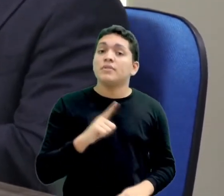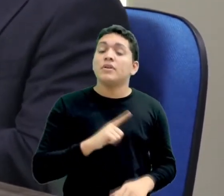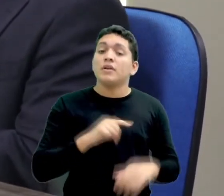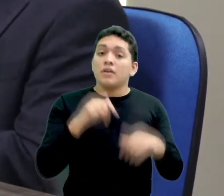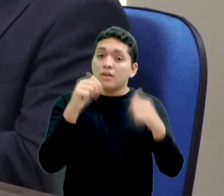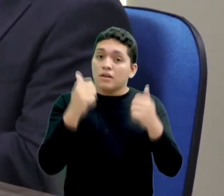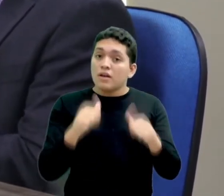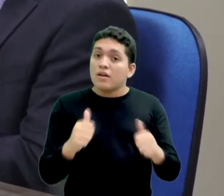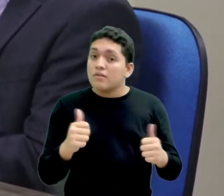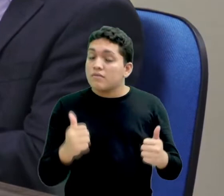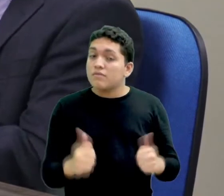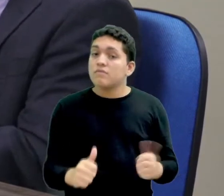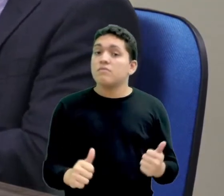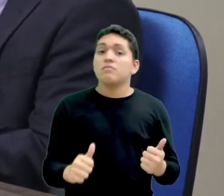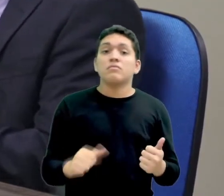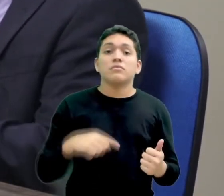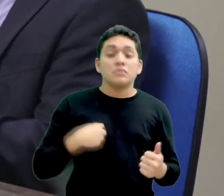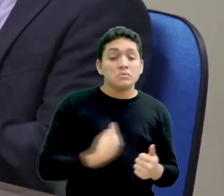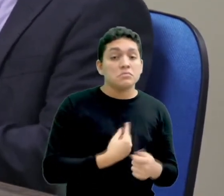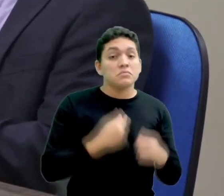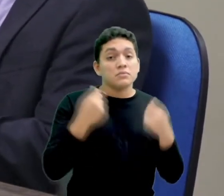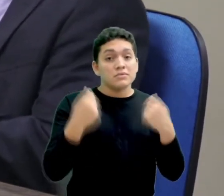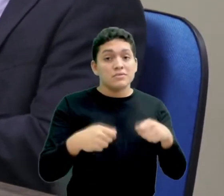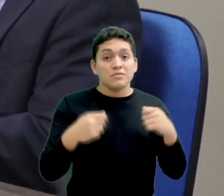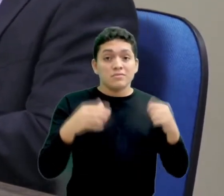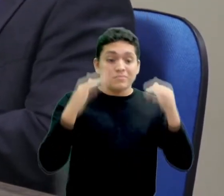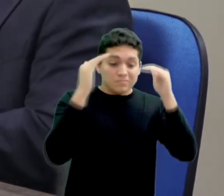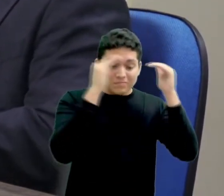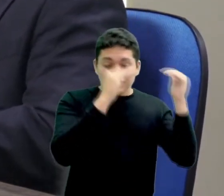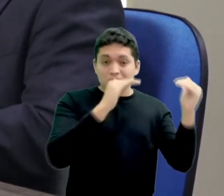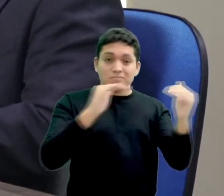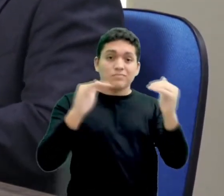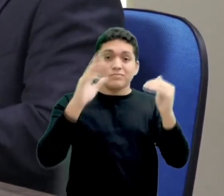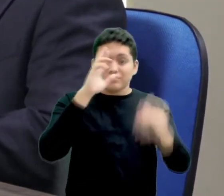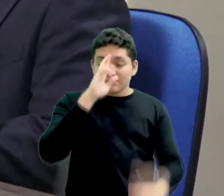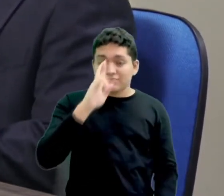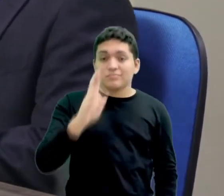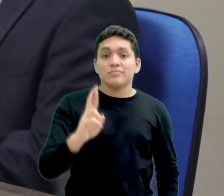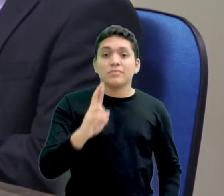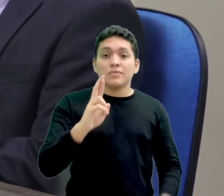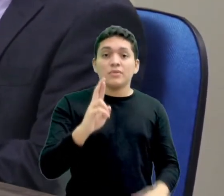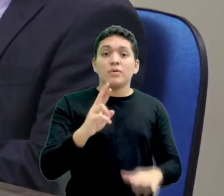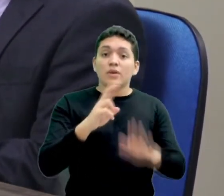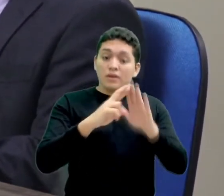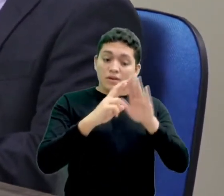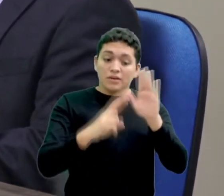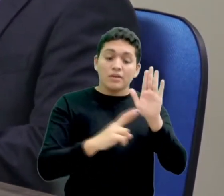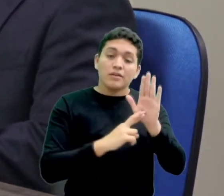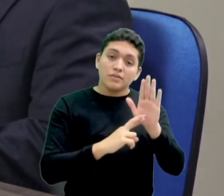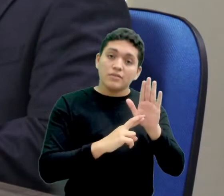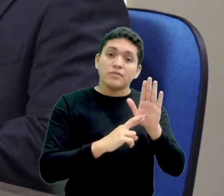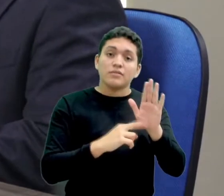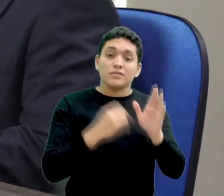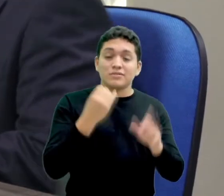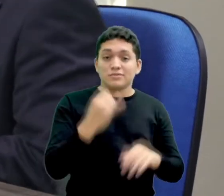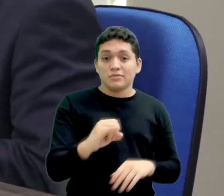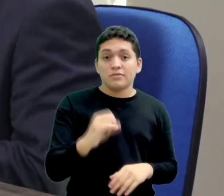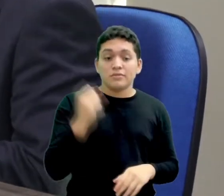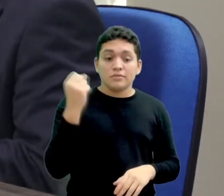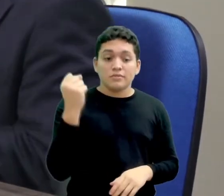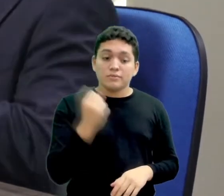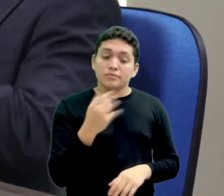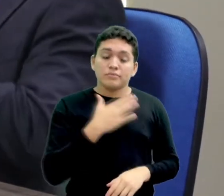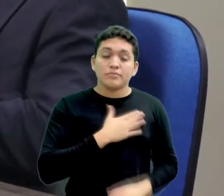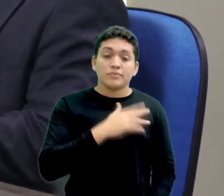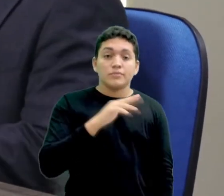forma, nós precisamos recorrer e obedecer ao como o Senhor estabeleceu. Se eu feri o meu